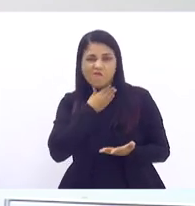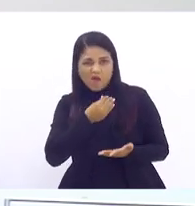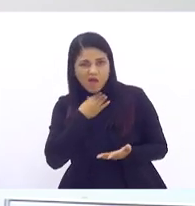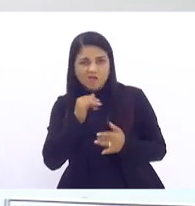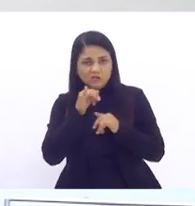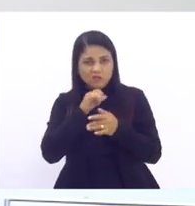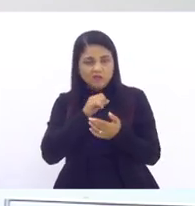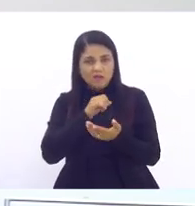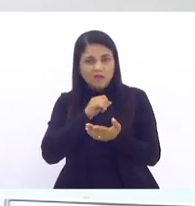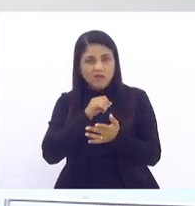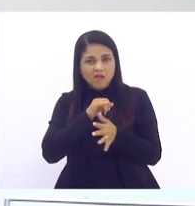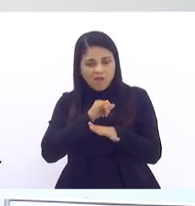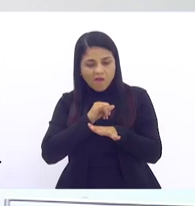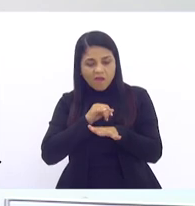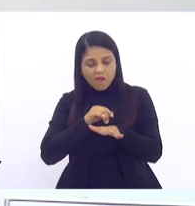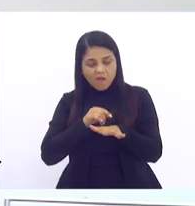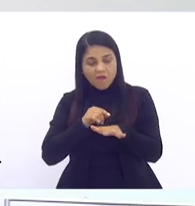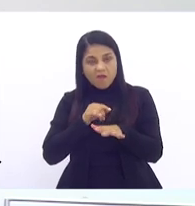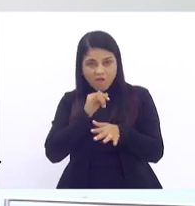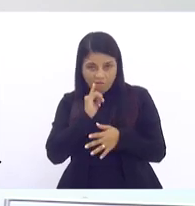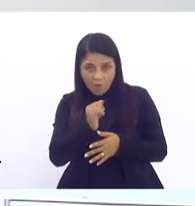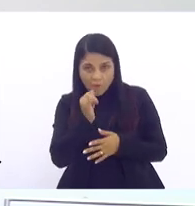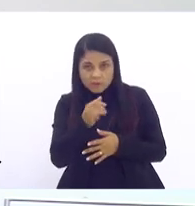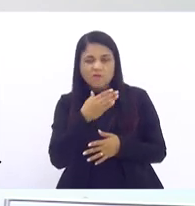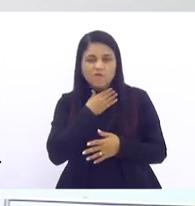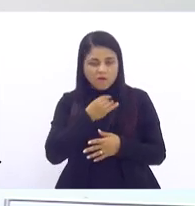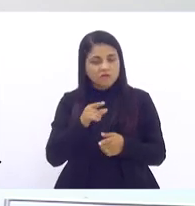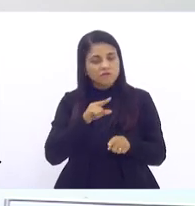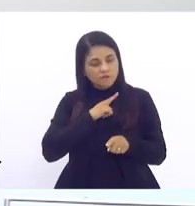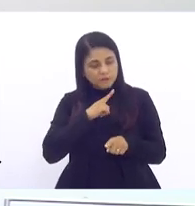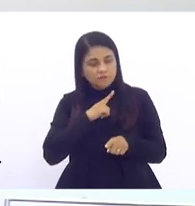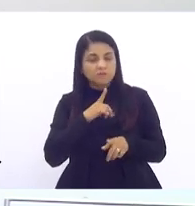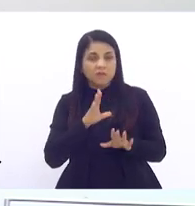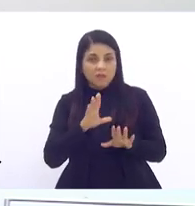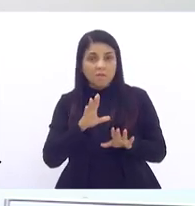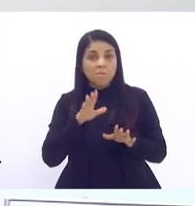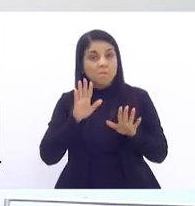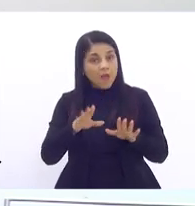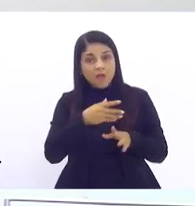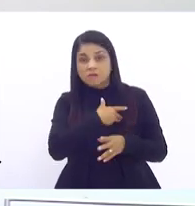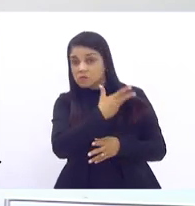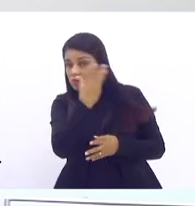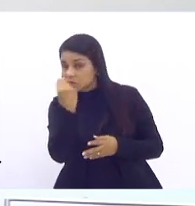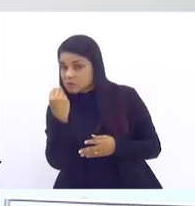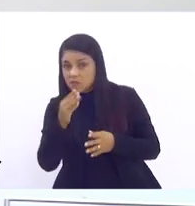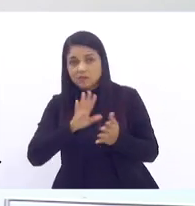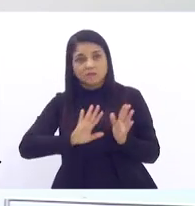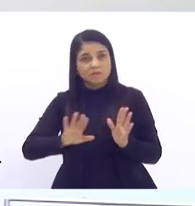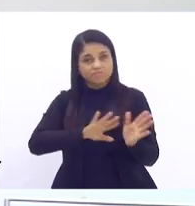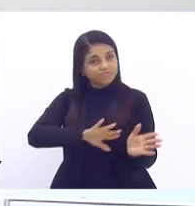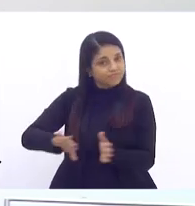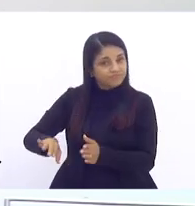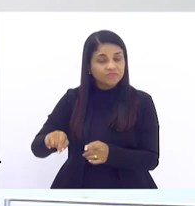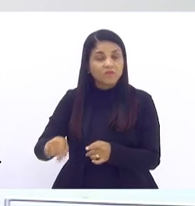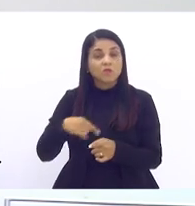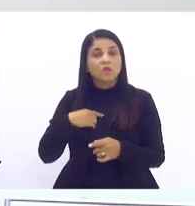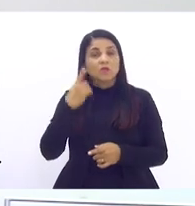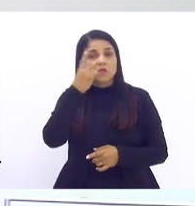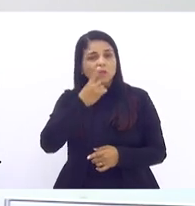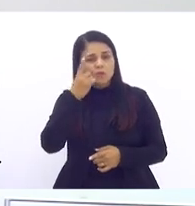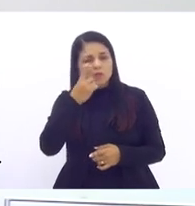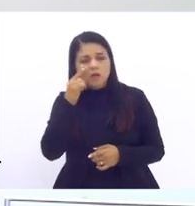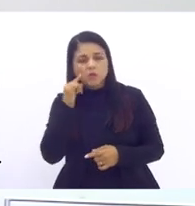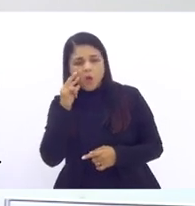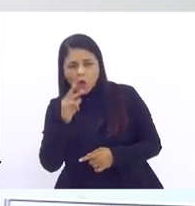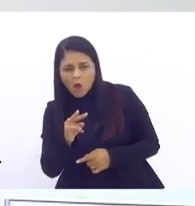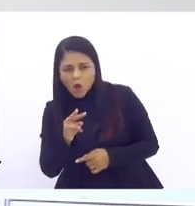mas também não se esqueça toda a votação na câmara do deputado o deputado vai lá e olha como